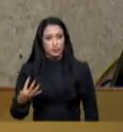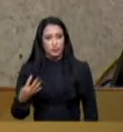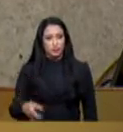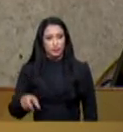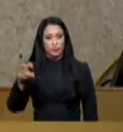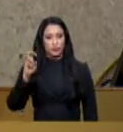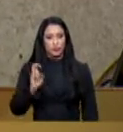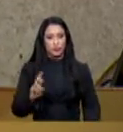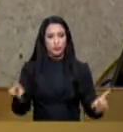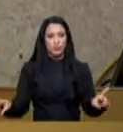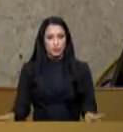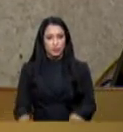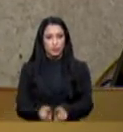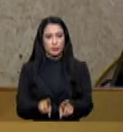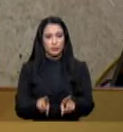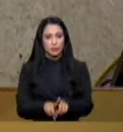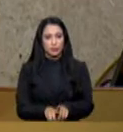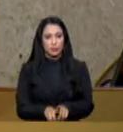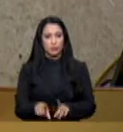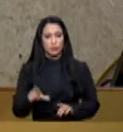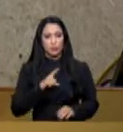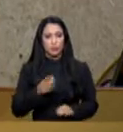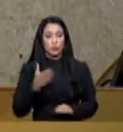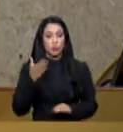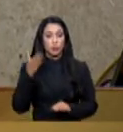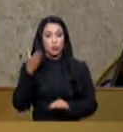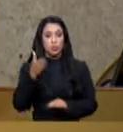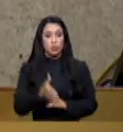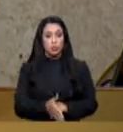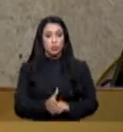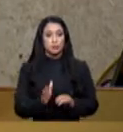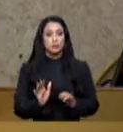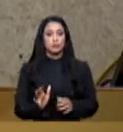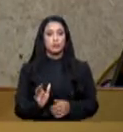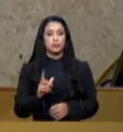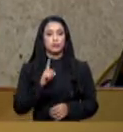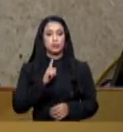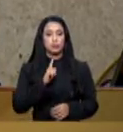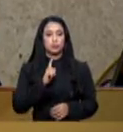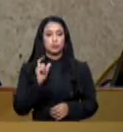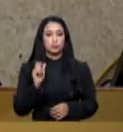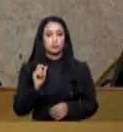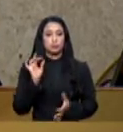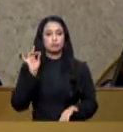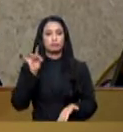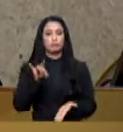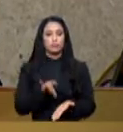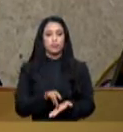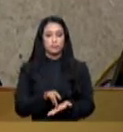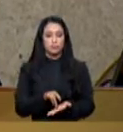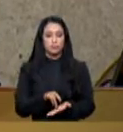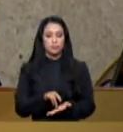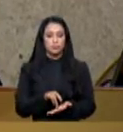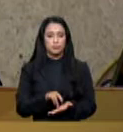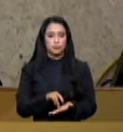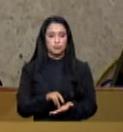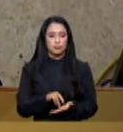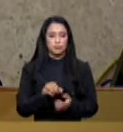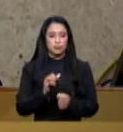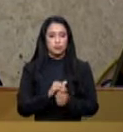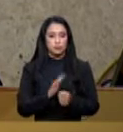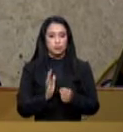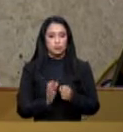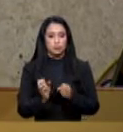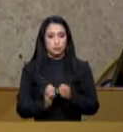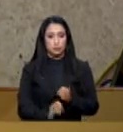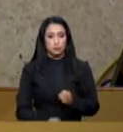11.445 também está apta a prover o acesso à capilaridade e a eficiência do saneamento